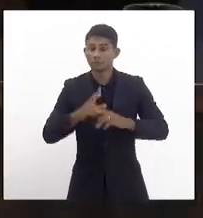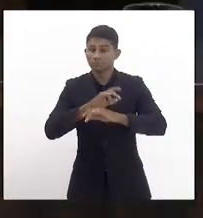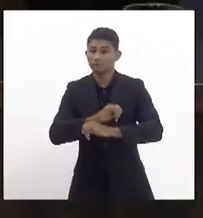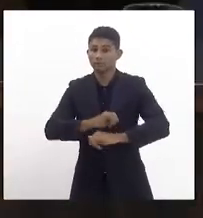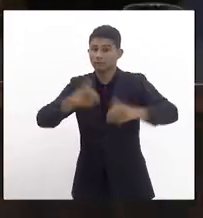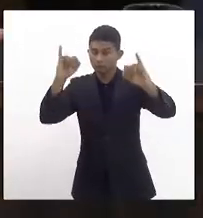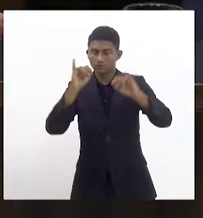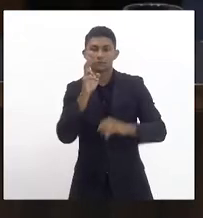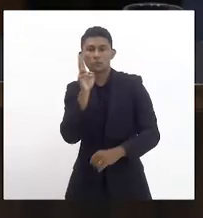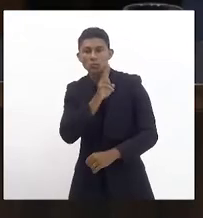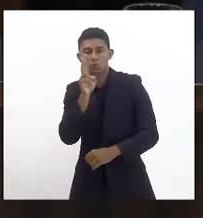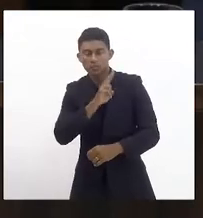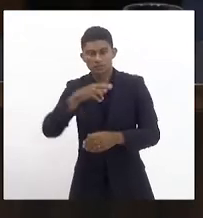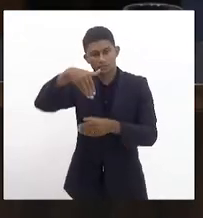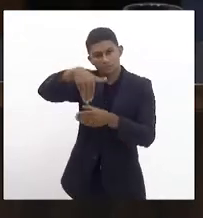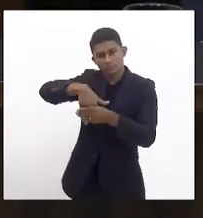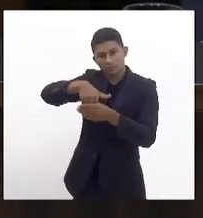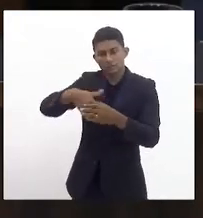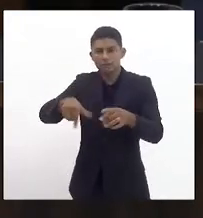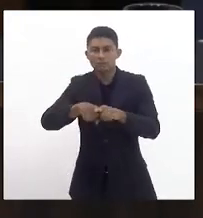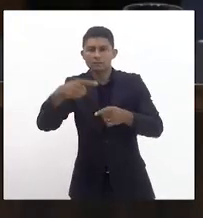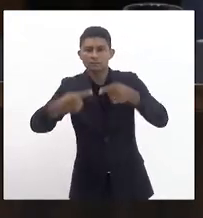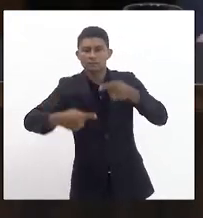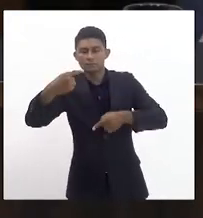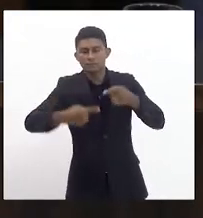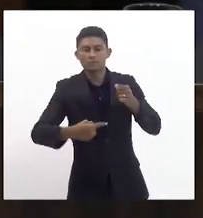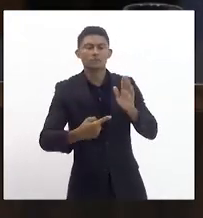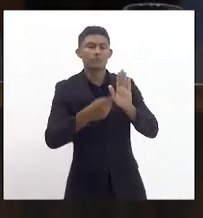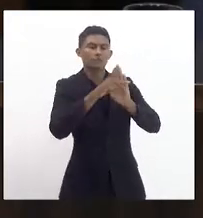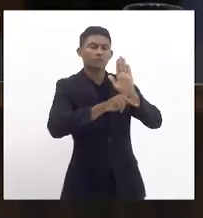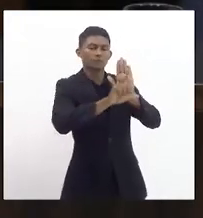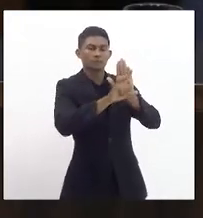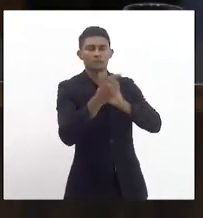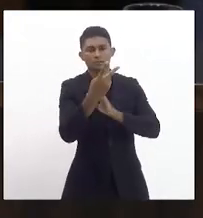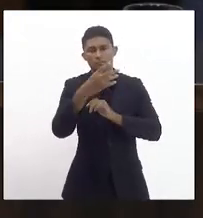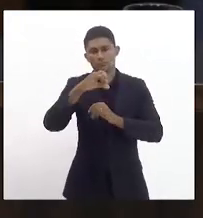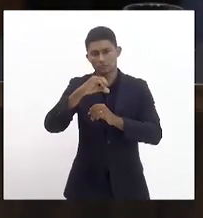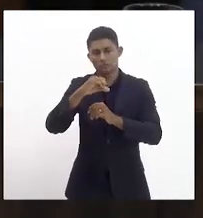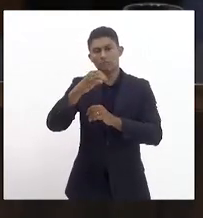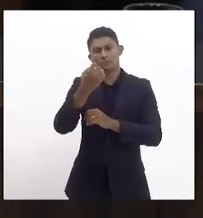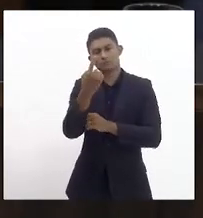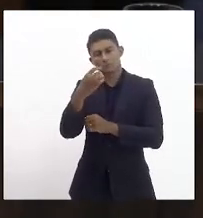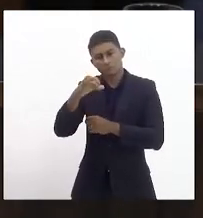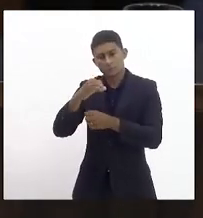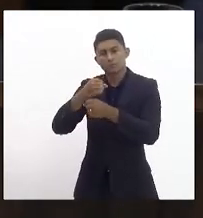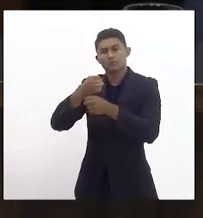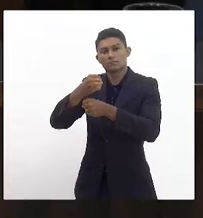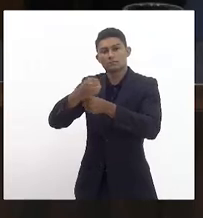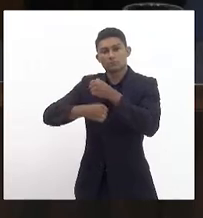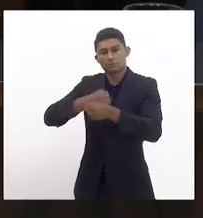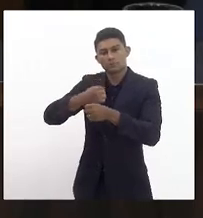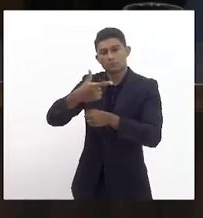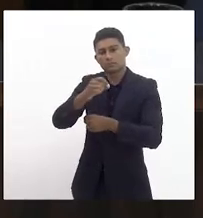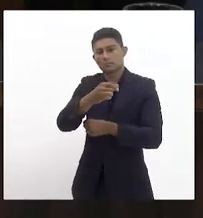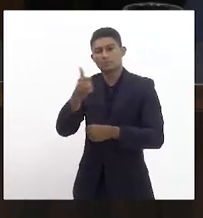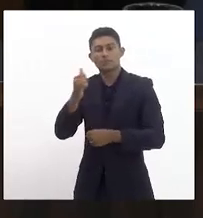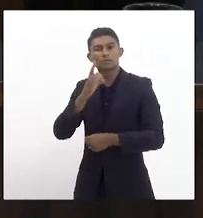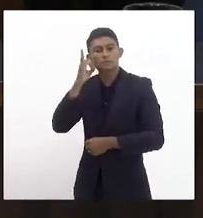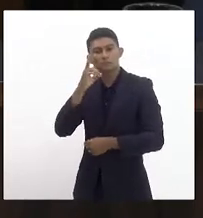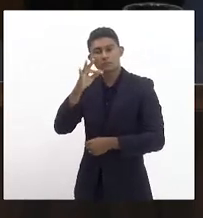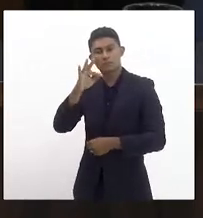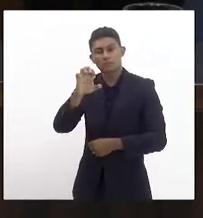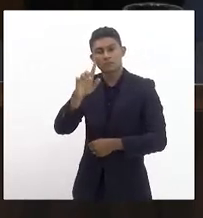Anuncio, em regime de urgência, em votação, em discussão única, projeto de lei 4919 de 21, de autoria dos deputados Felipe Soares e